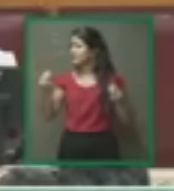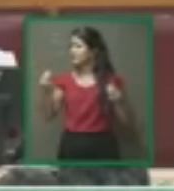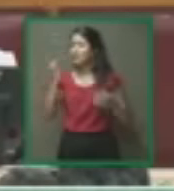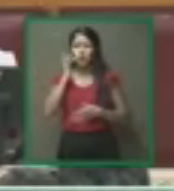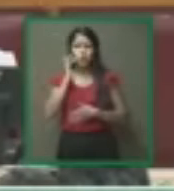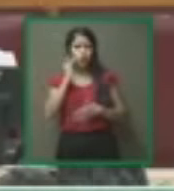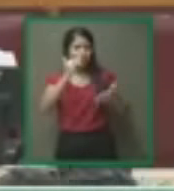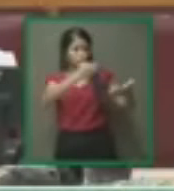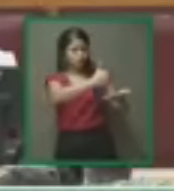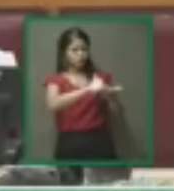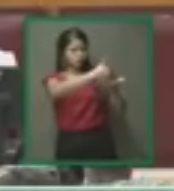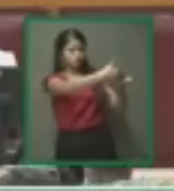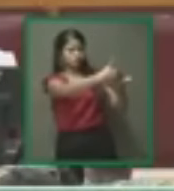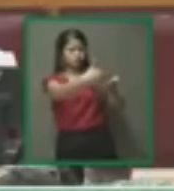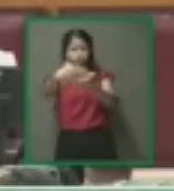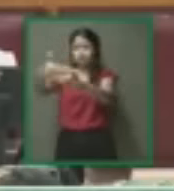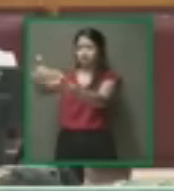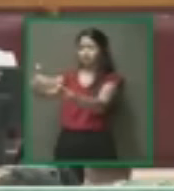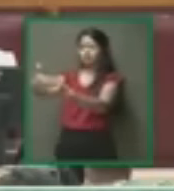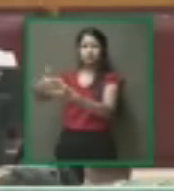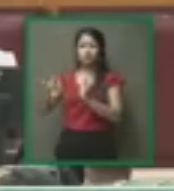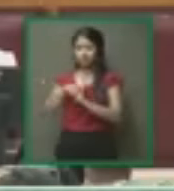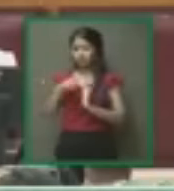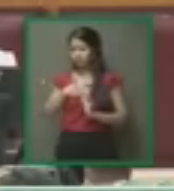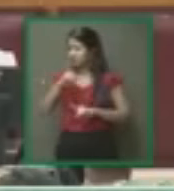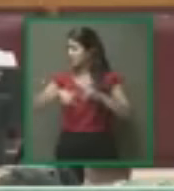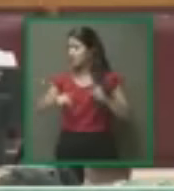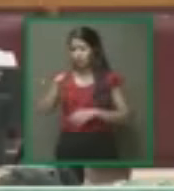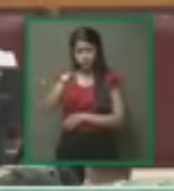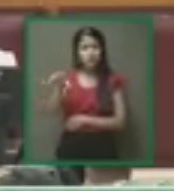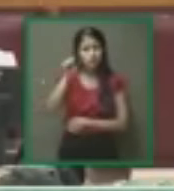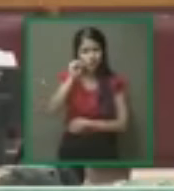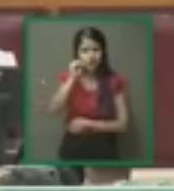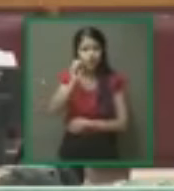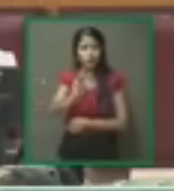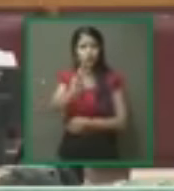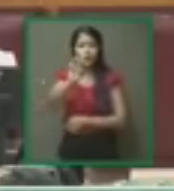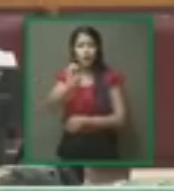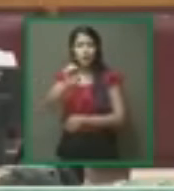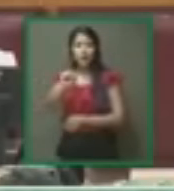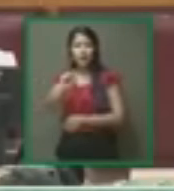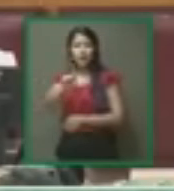Eu acho que é o ângulo do meu monitor, só pode. O senhor está me ouvindo bem, Wesley?